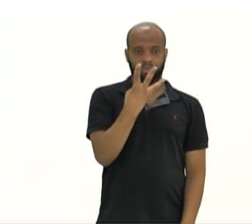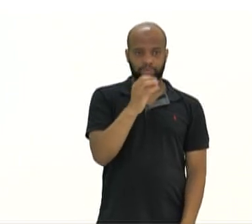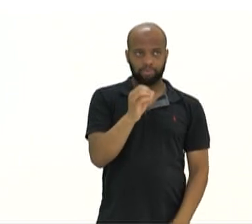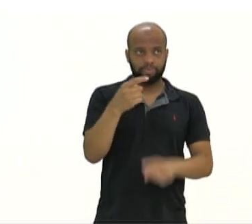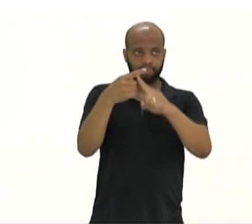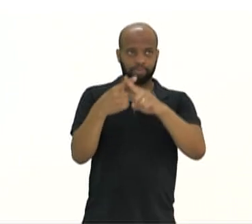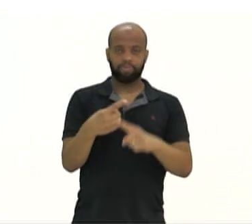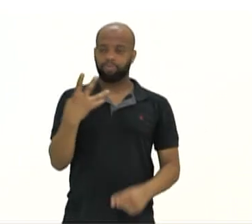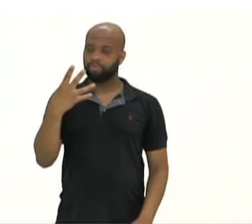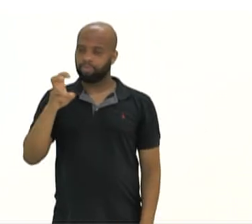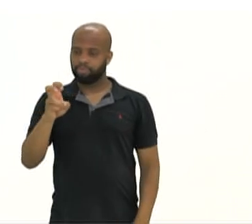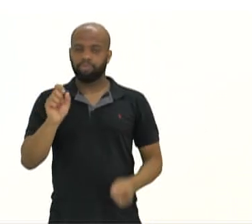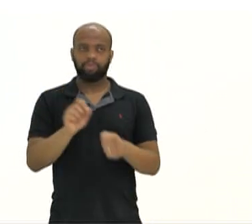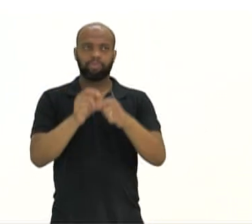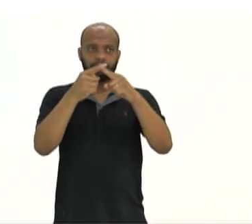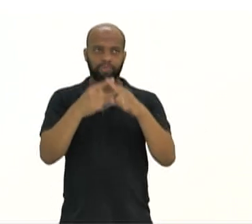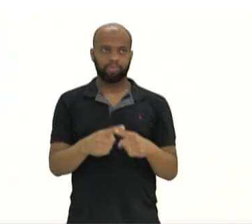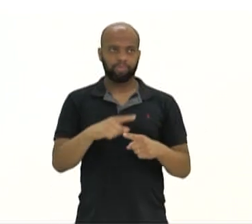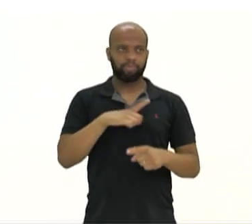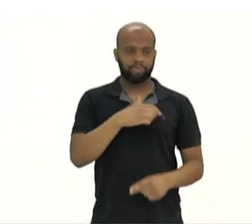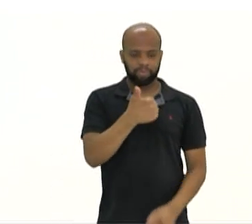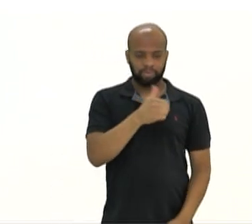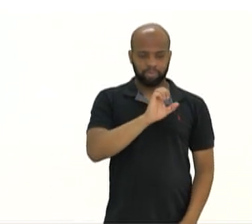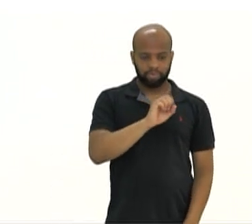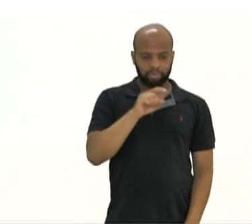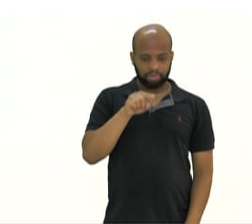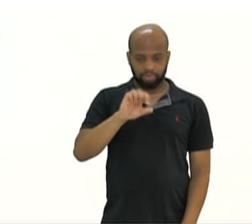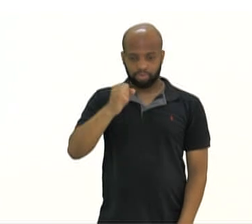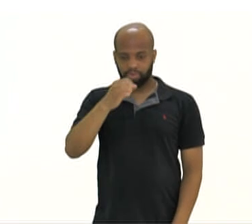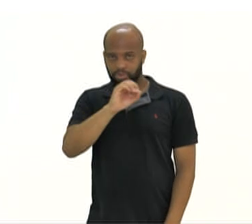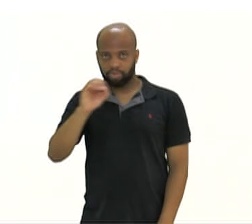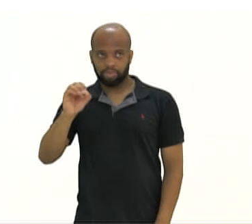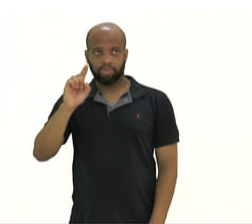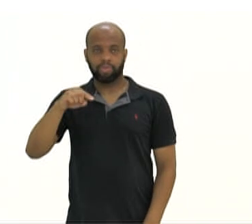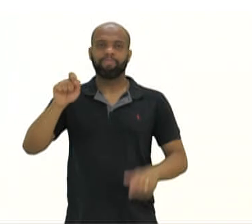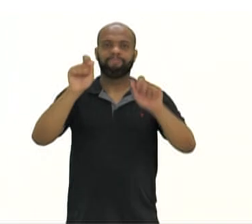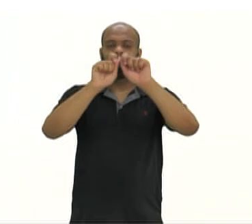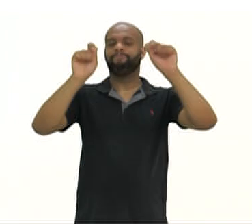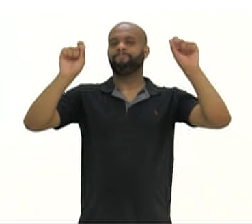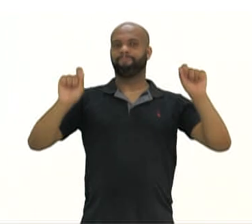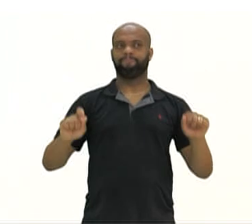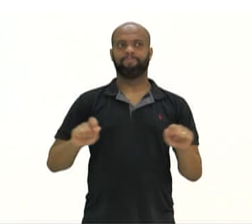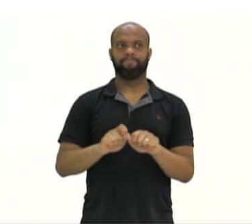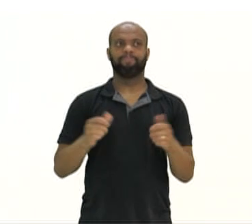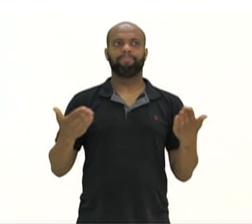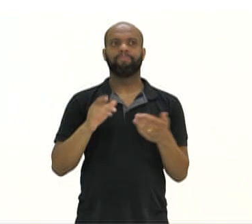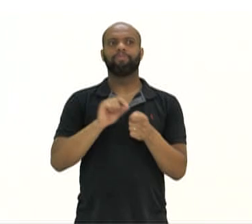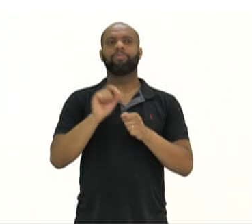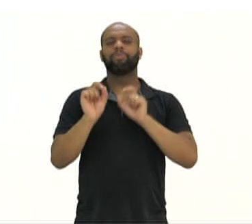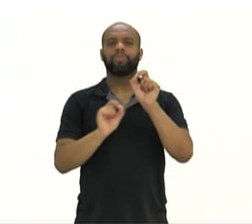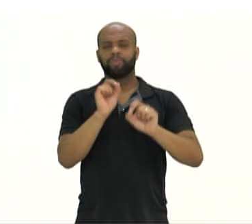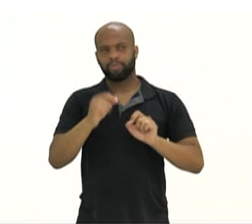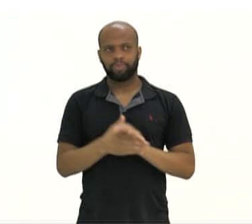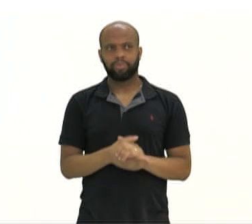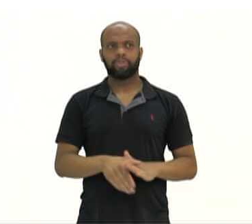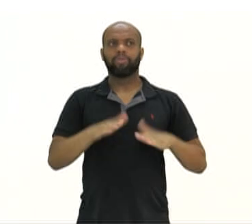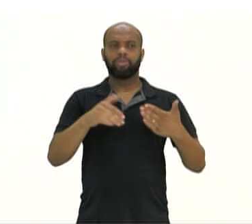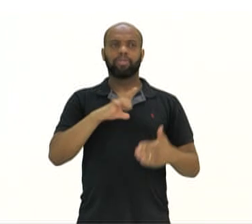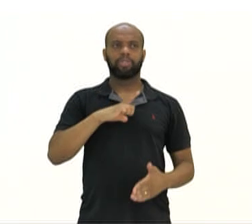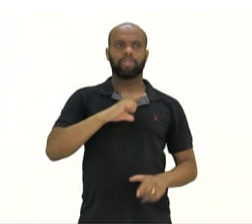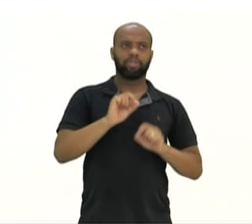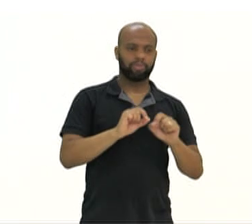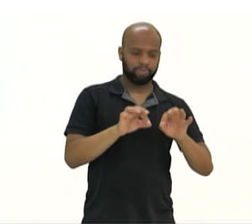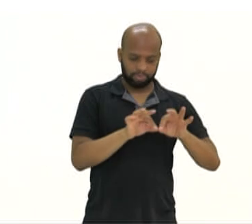metros. Multiplicando, 10.800 metros quadrados é a área. Muito bem. E agora? Como a cada